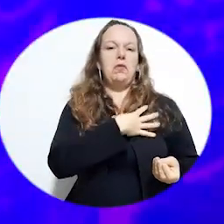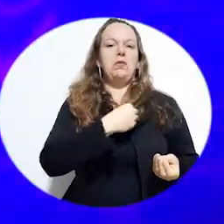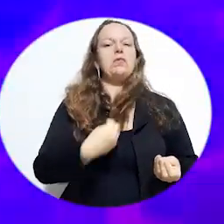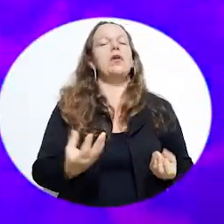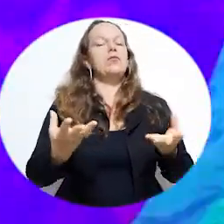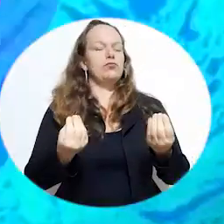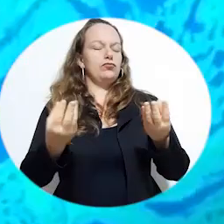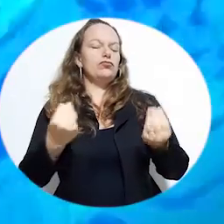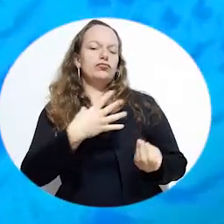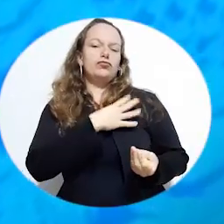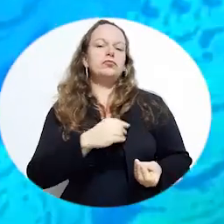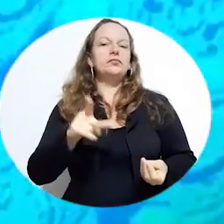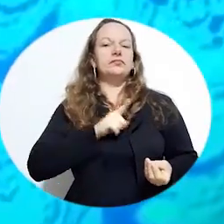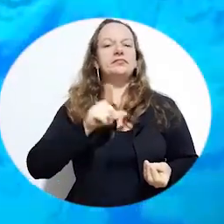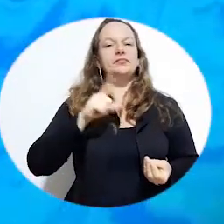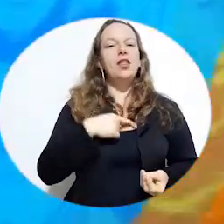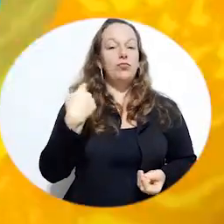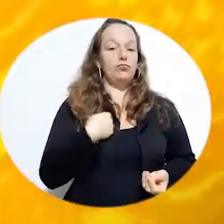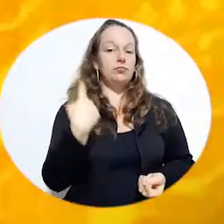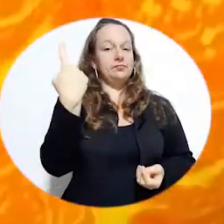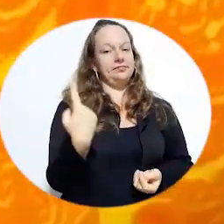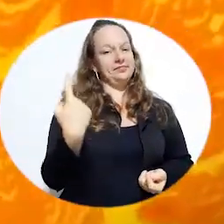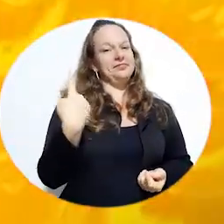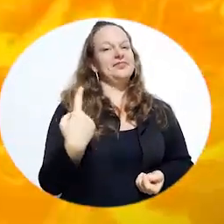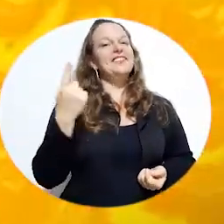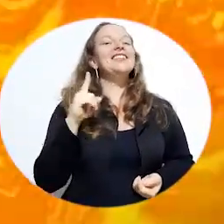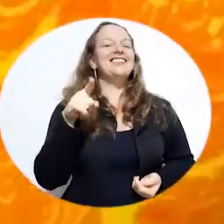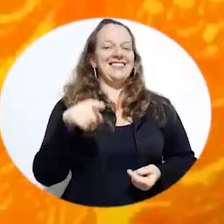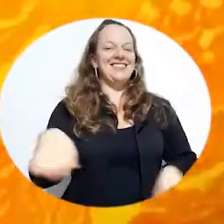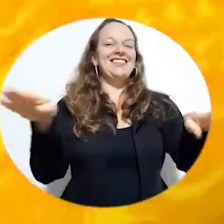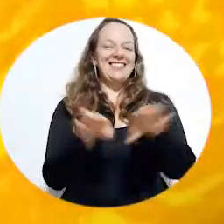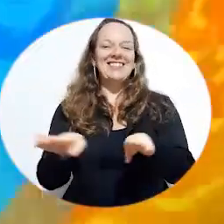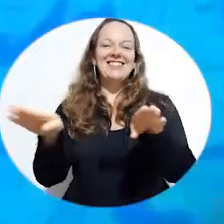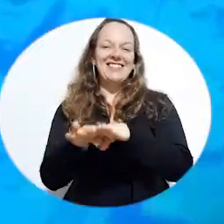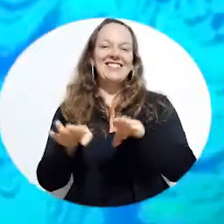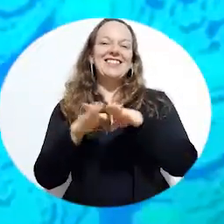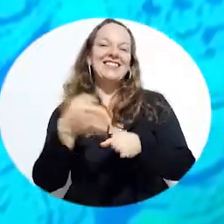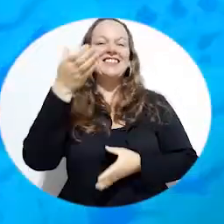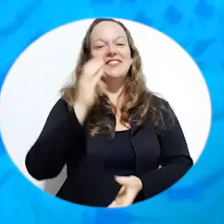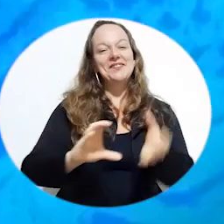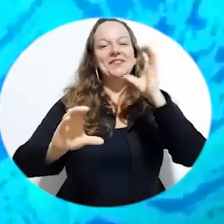muitos filhos ele tem. Eu sou um deles, você também.